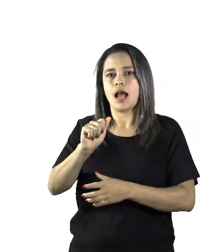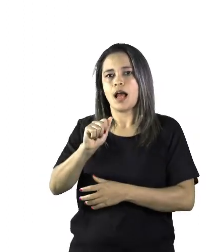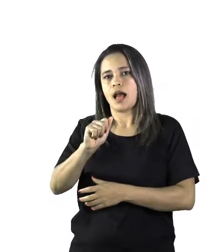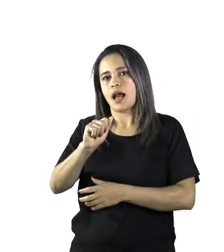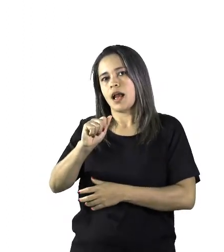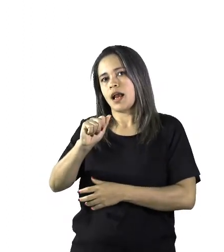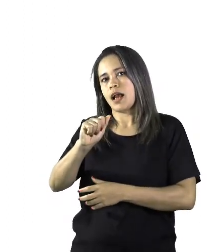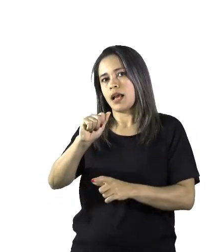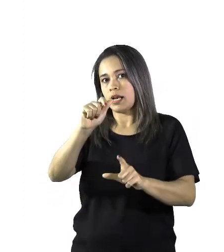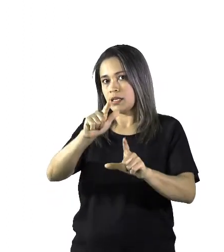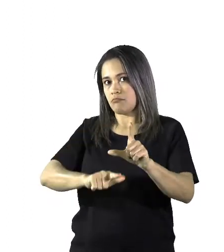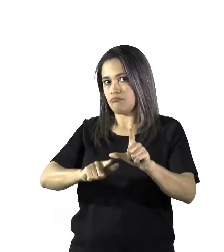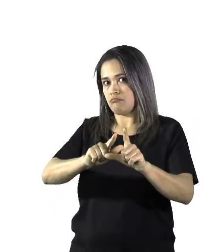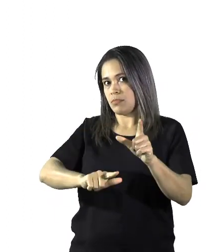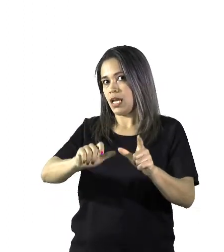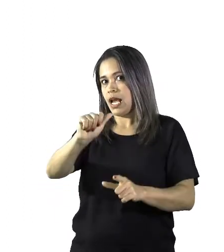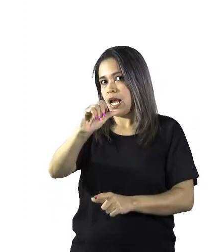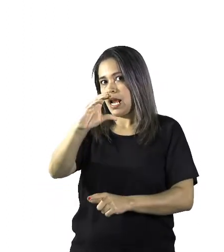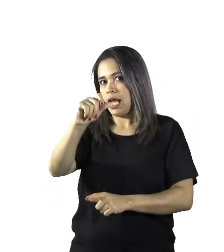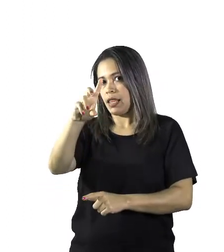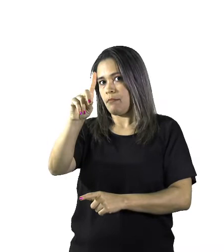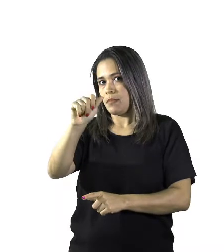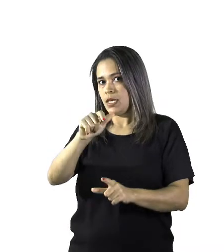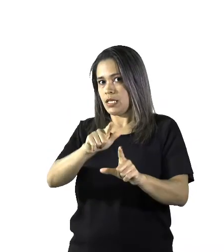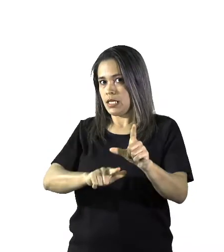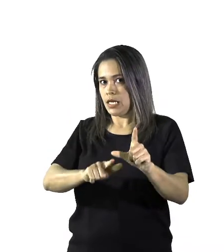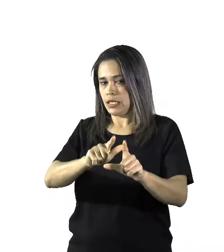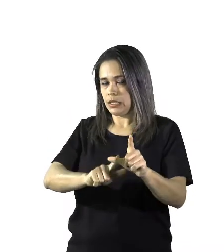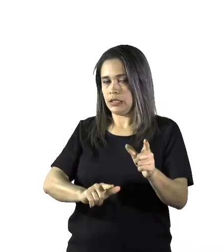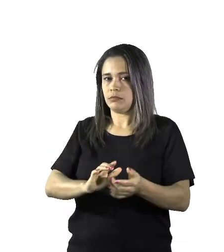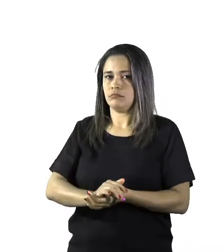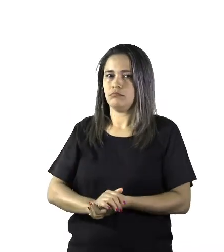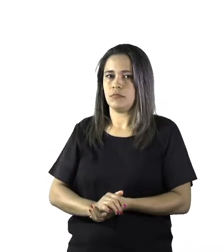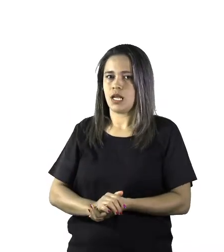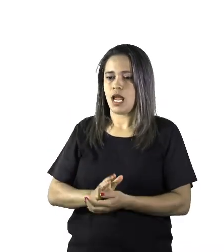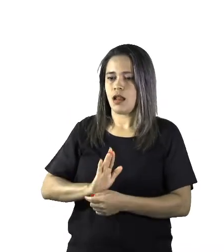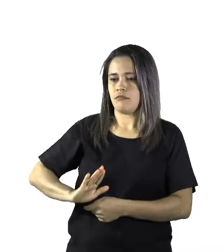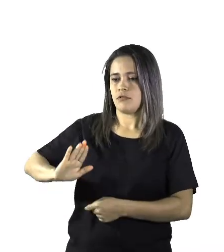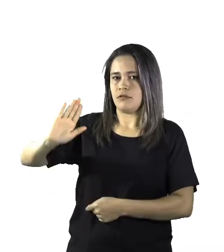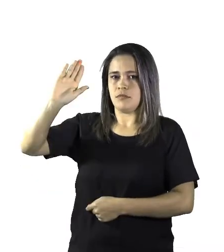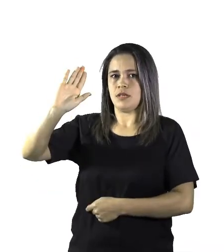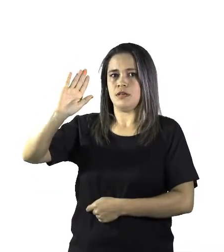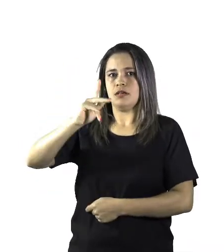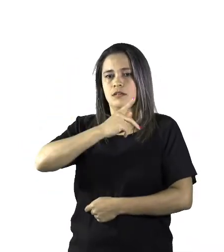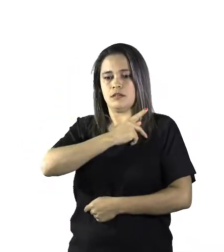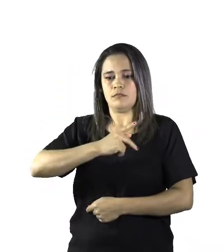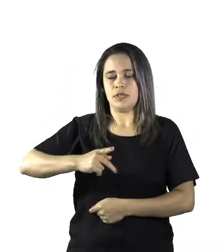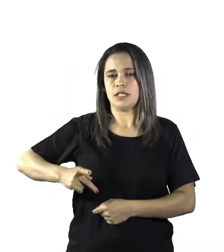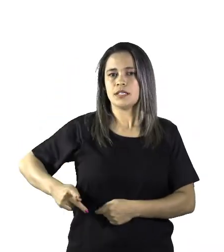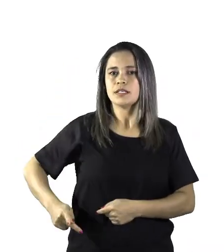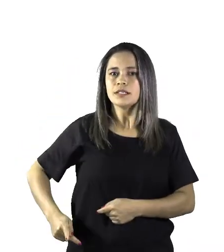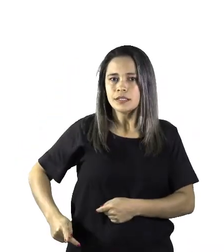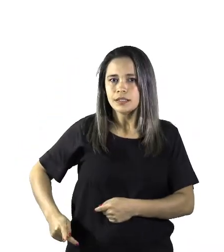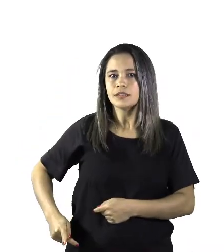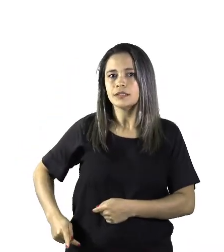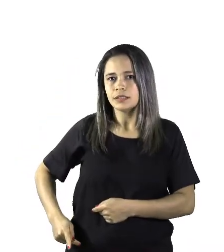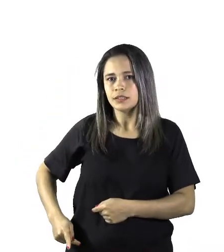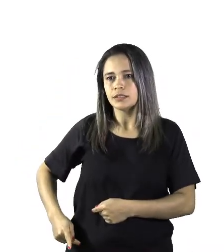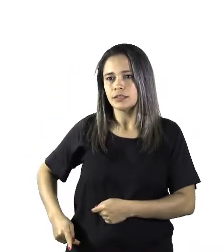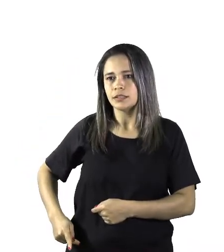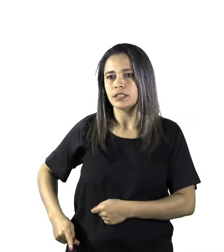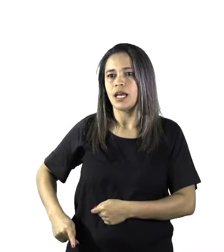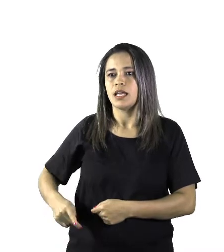de Letras. Foi eleita para a presidência da Academia para o biênio